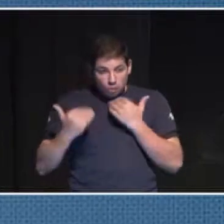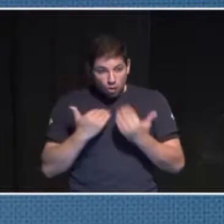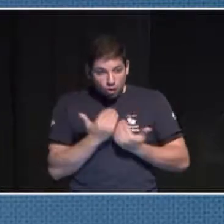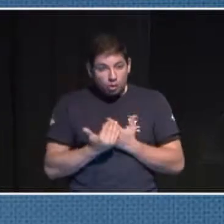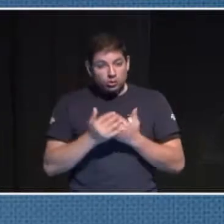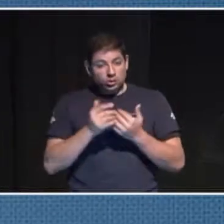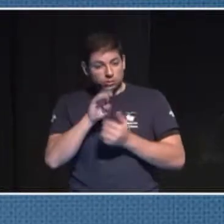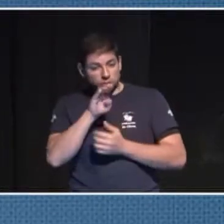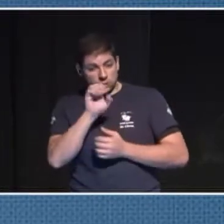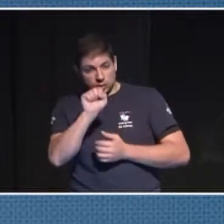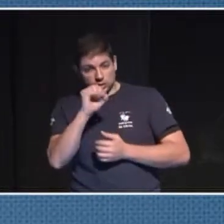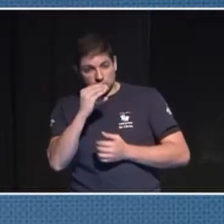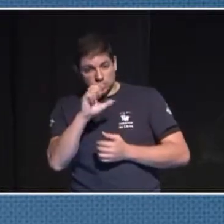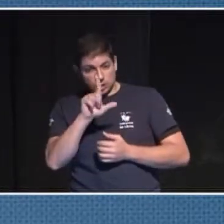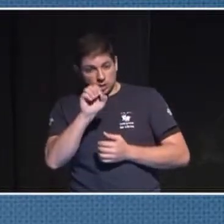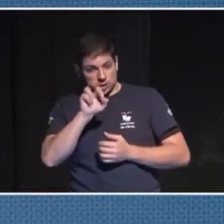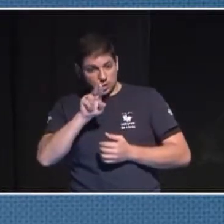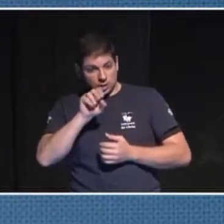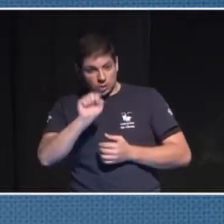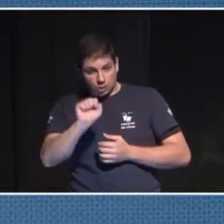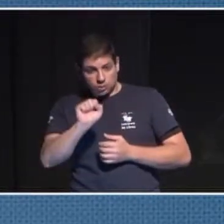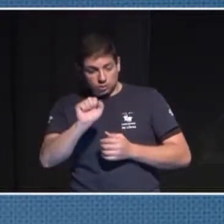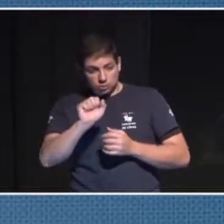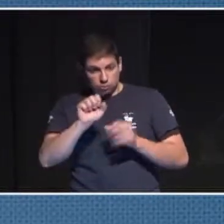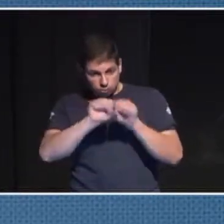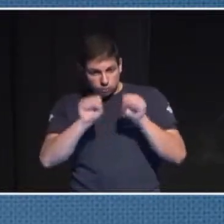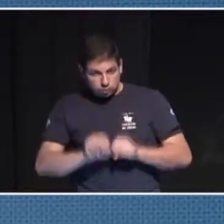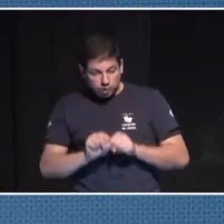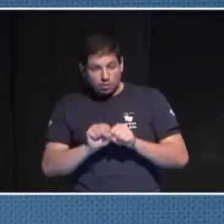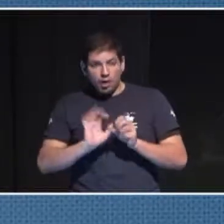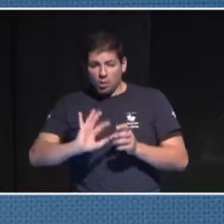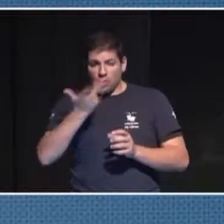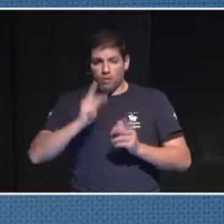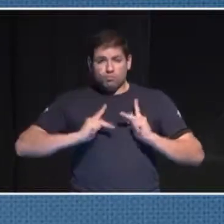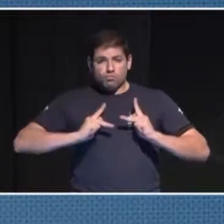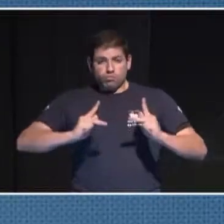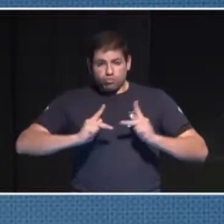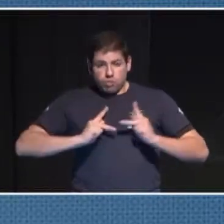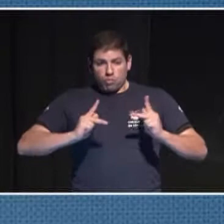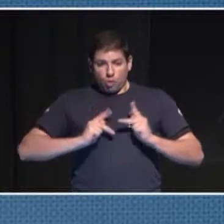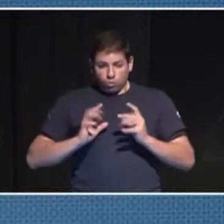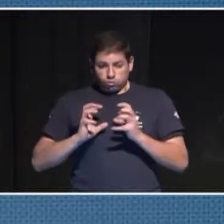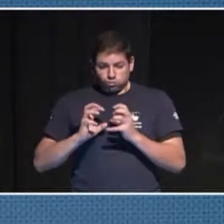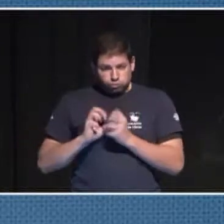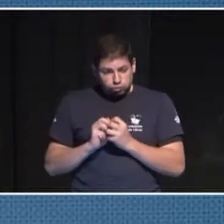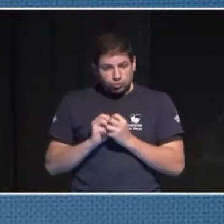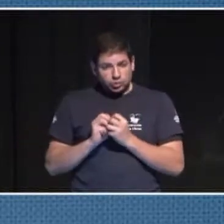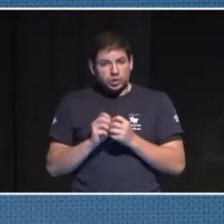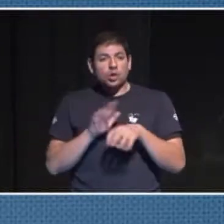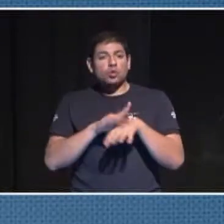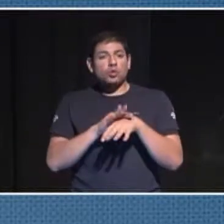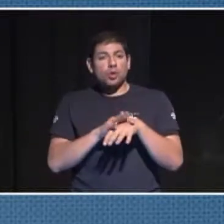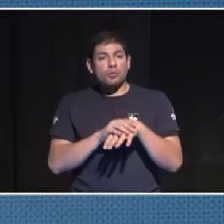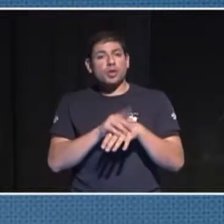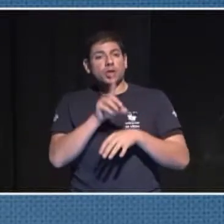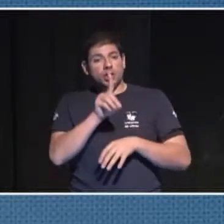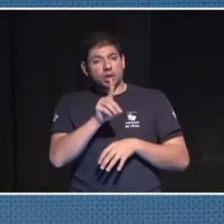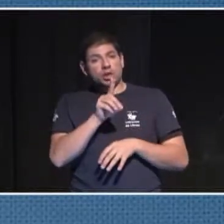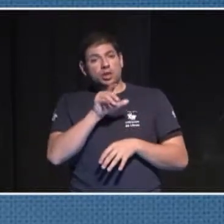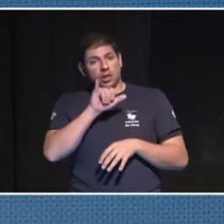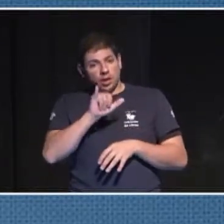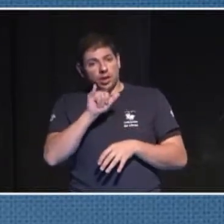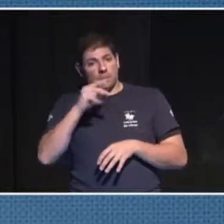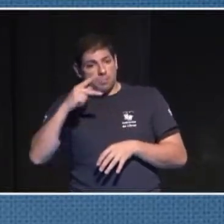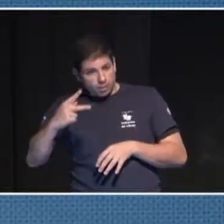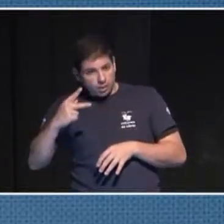justamente esse acometimento do tecido pulmonar, que nós chamamos de doença intersticial pulmonar. Esse trabalho